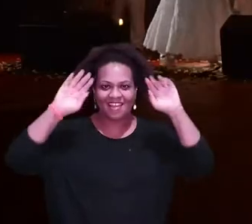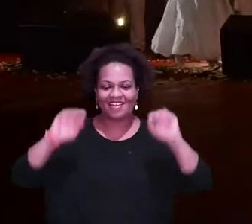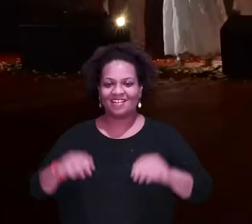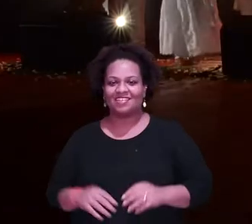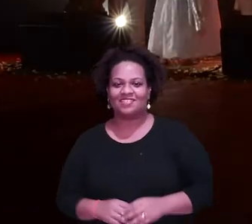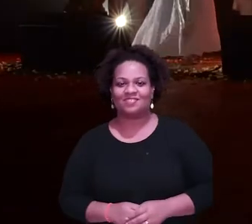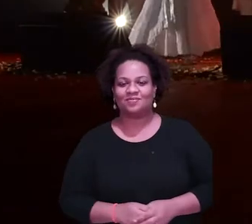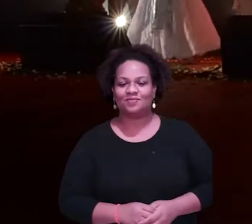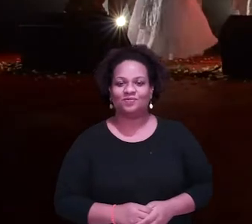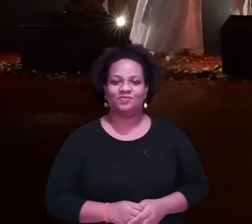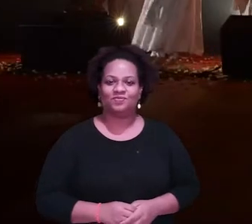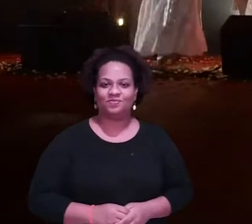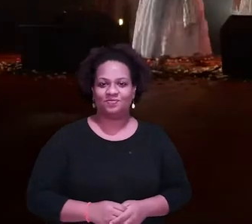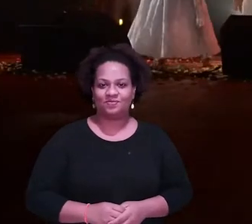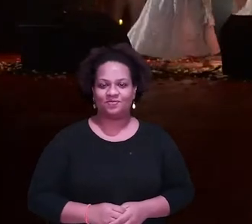e